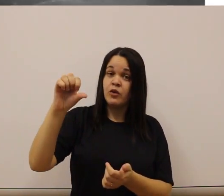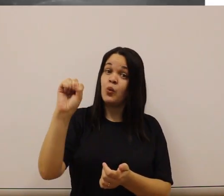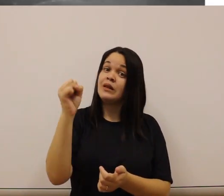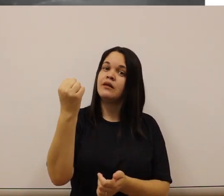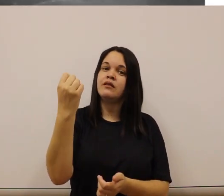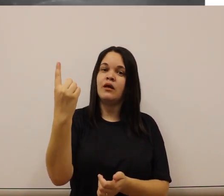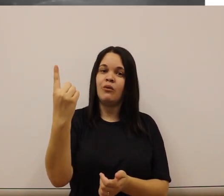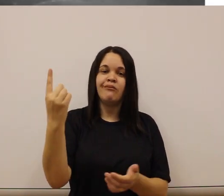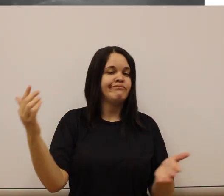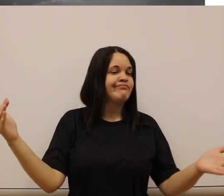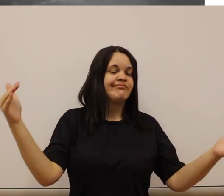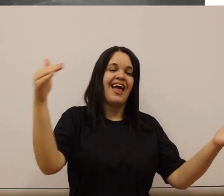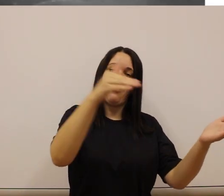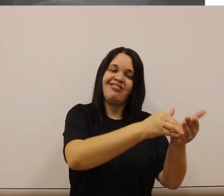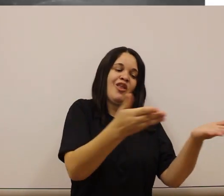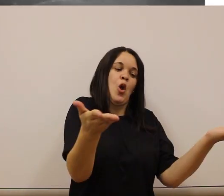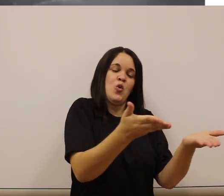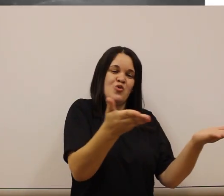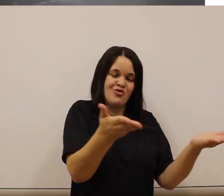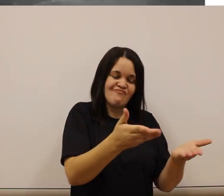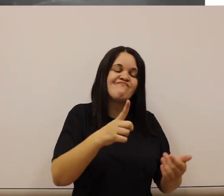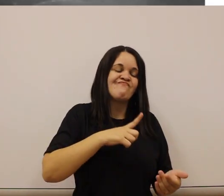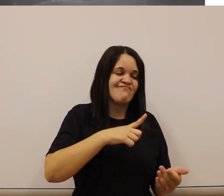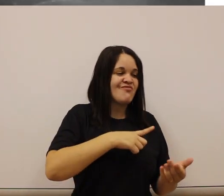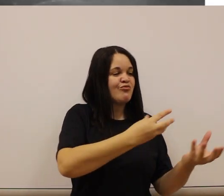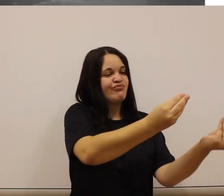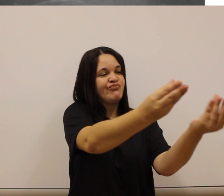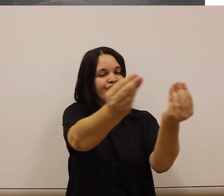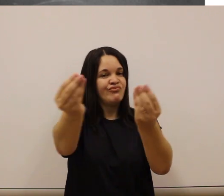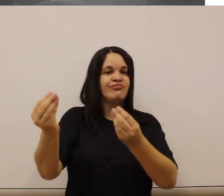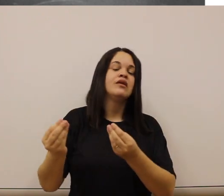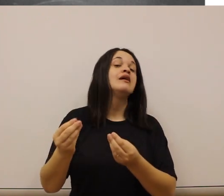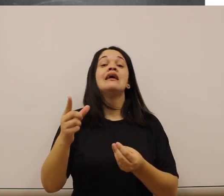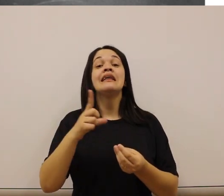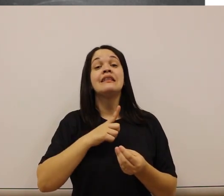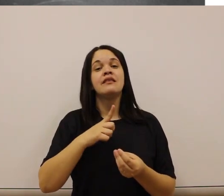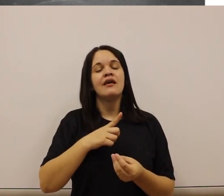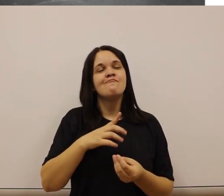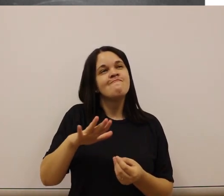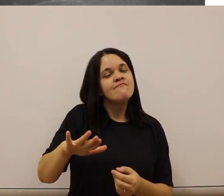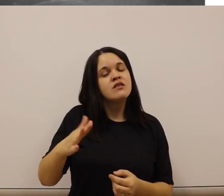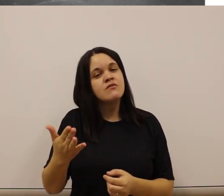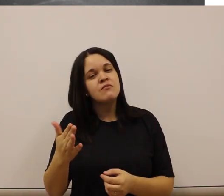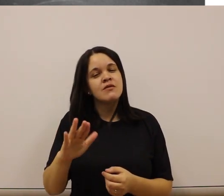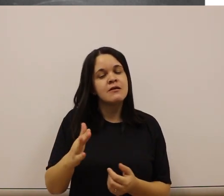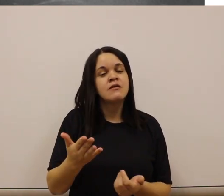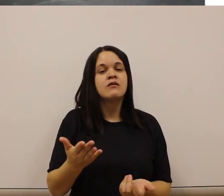1981 e está presente até hoje. Estima-se